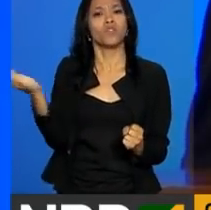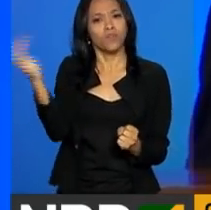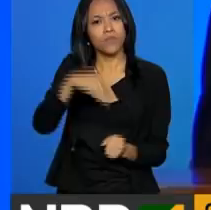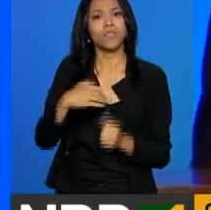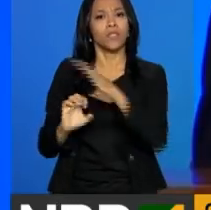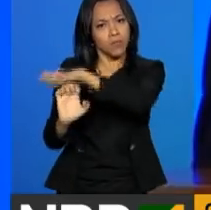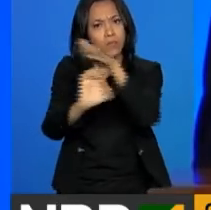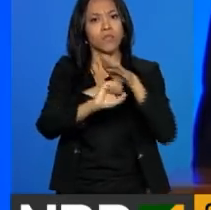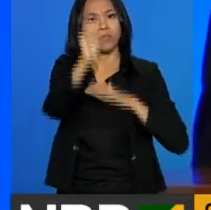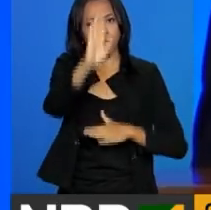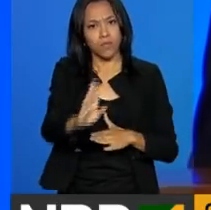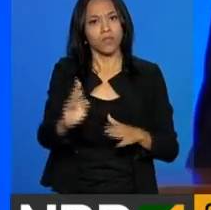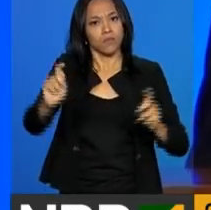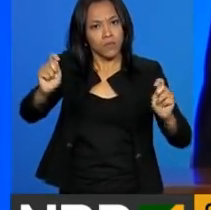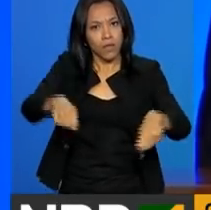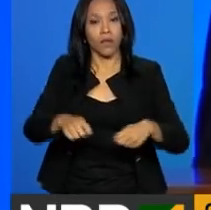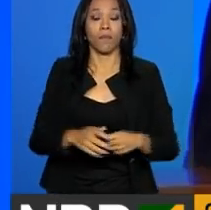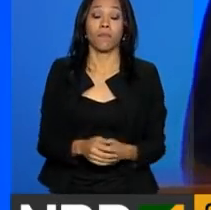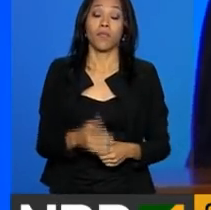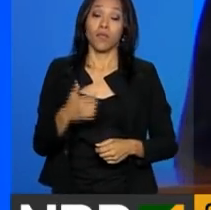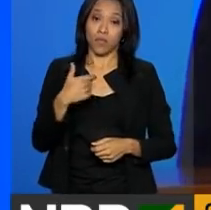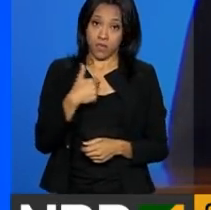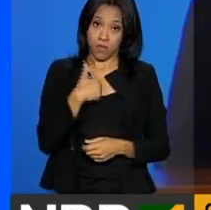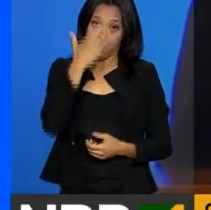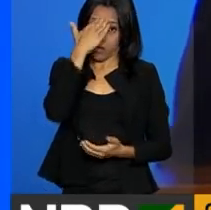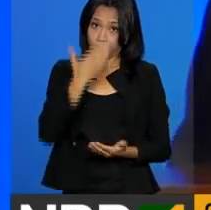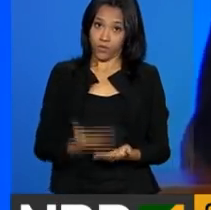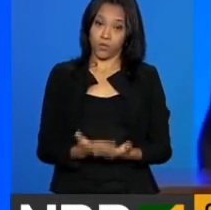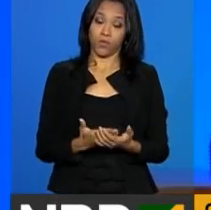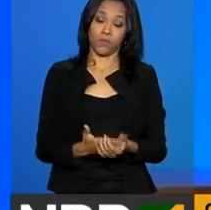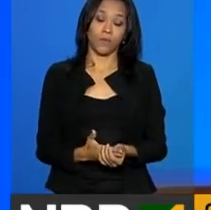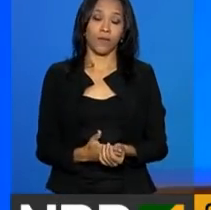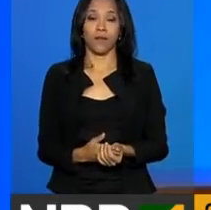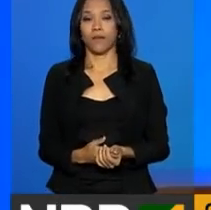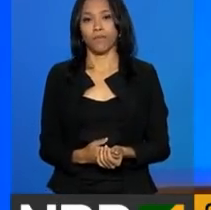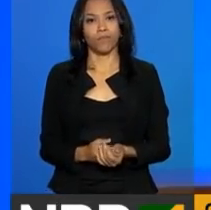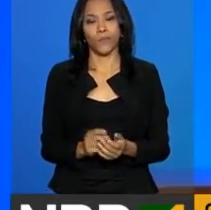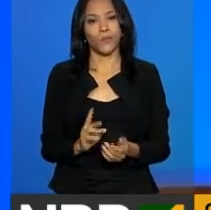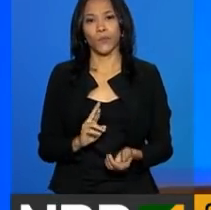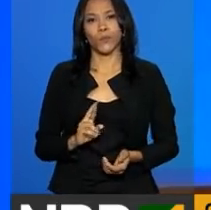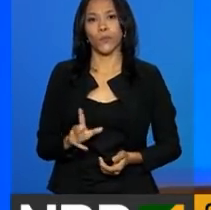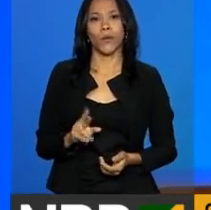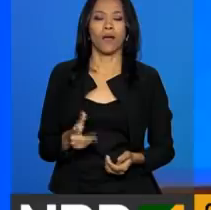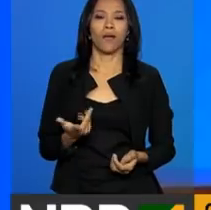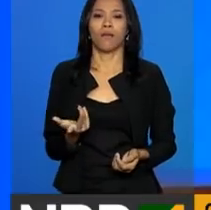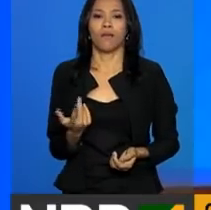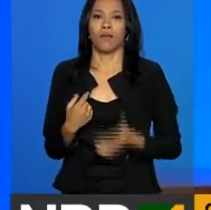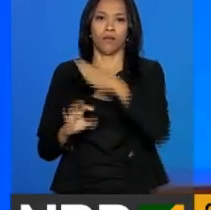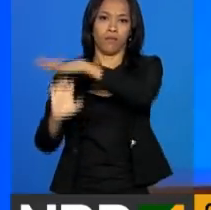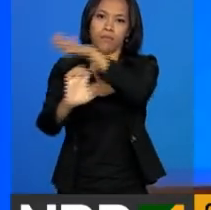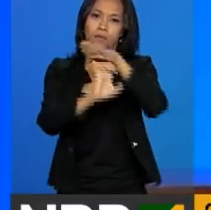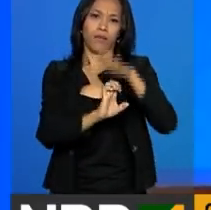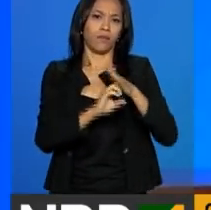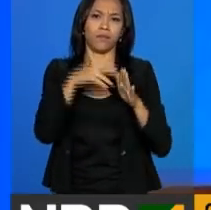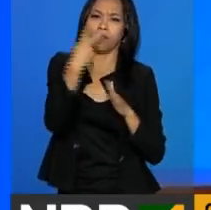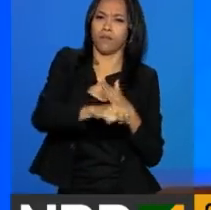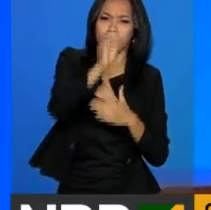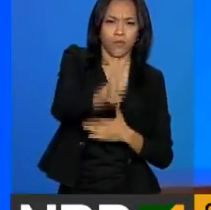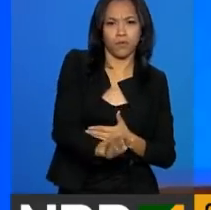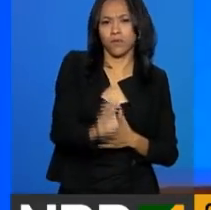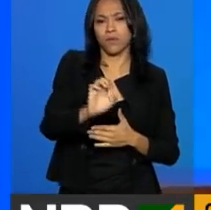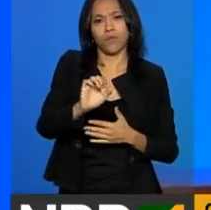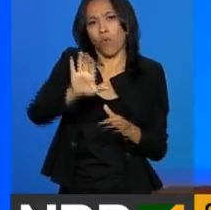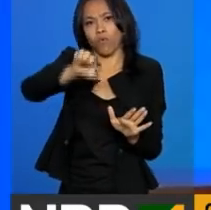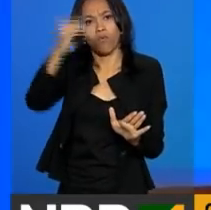eu creio aliás o o onu a dá-la empresário de vista seja nacional ou seja